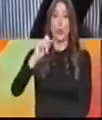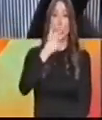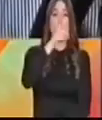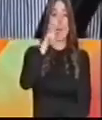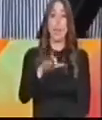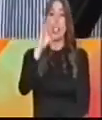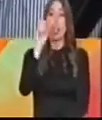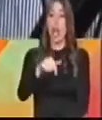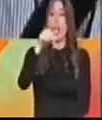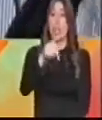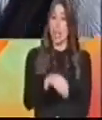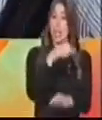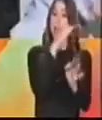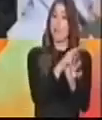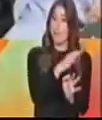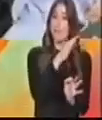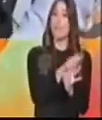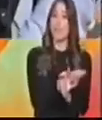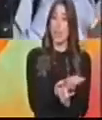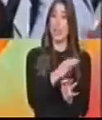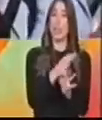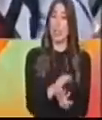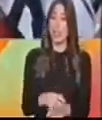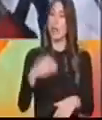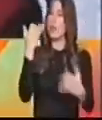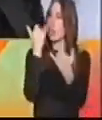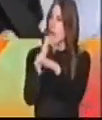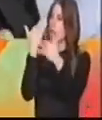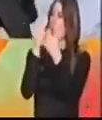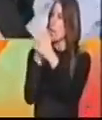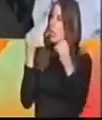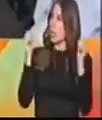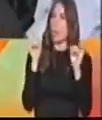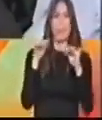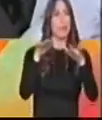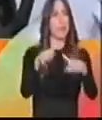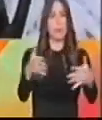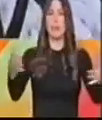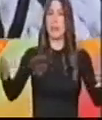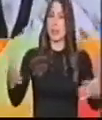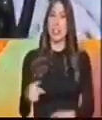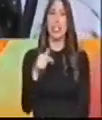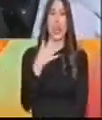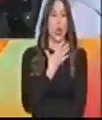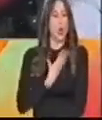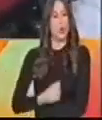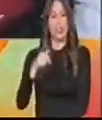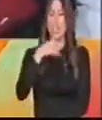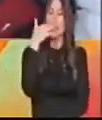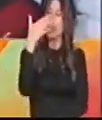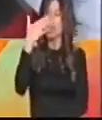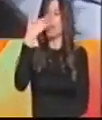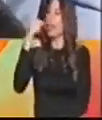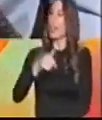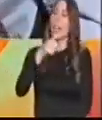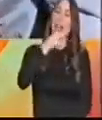ai, aqui no São Martinho. Ai, a alegria contagia, e é um gosto estar a cantar aqui para